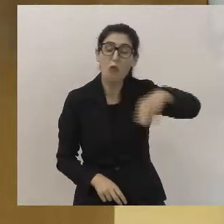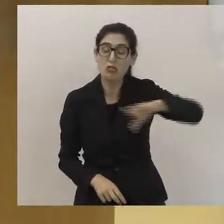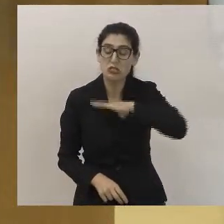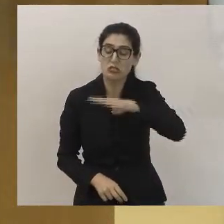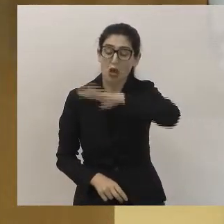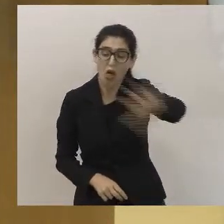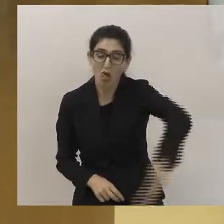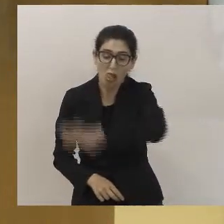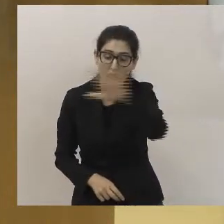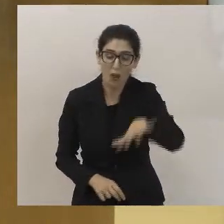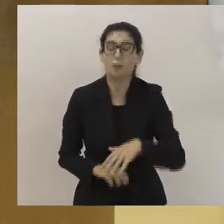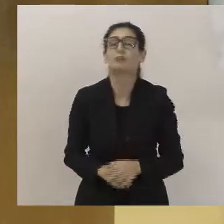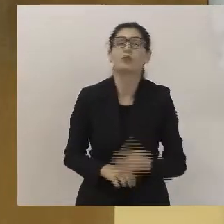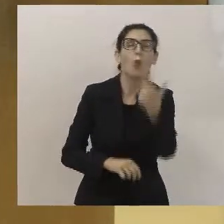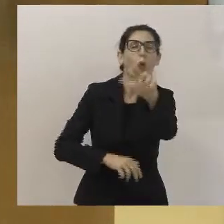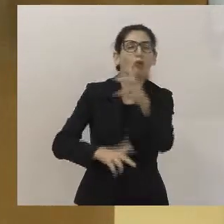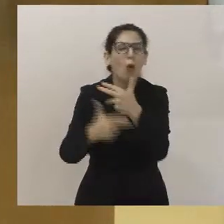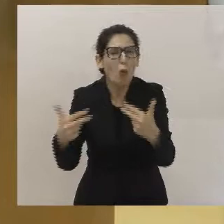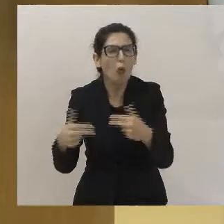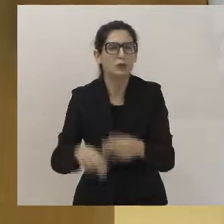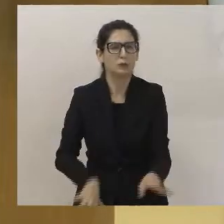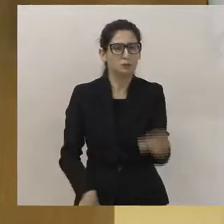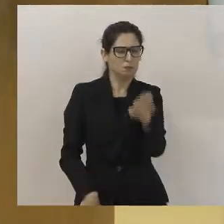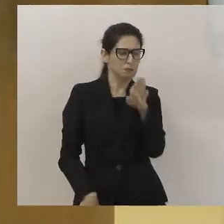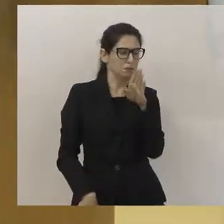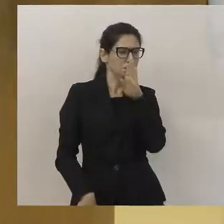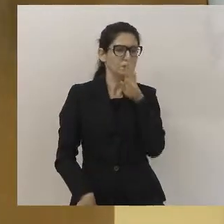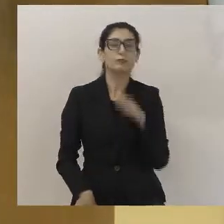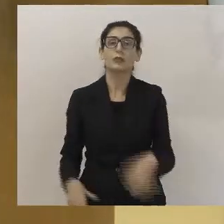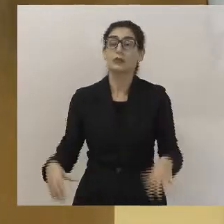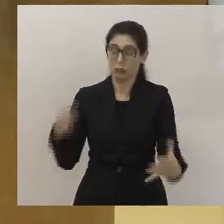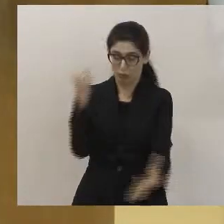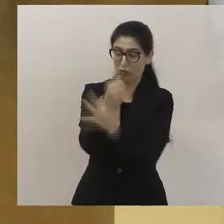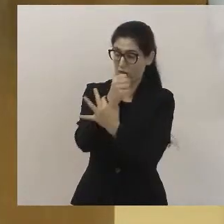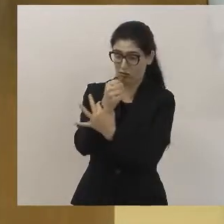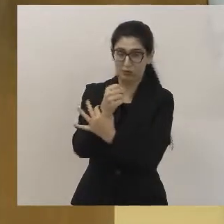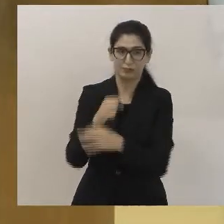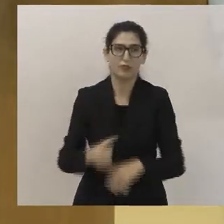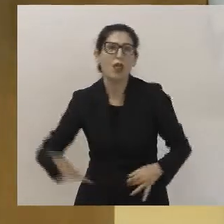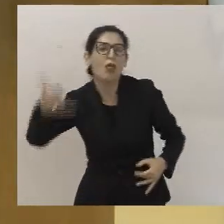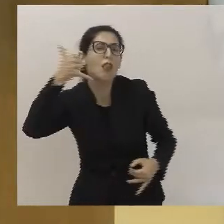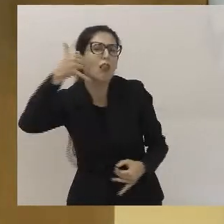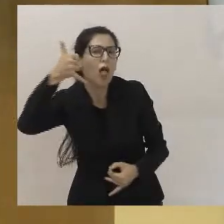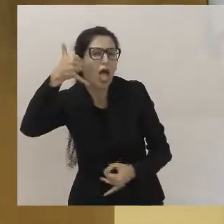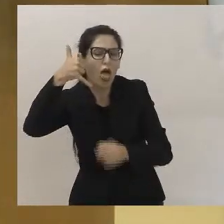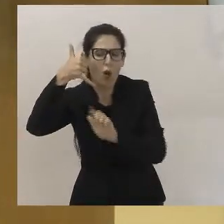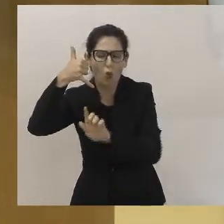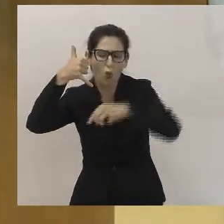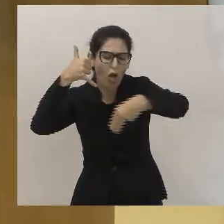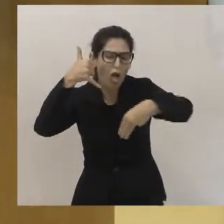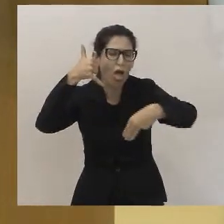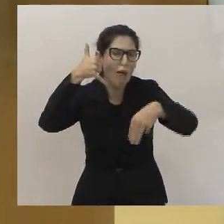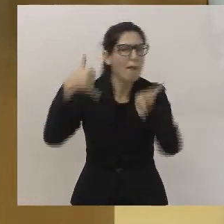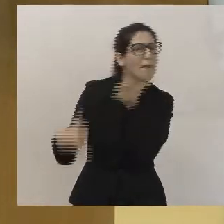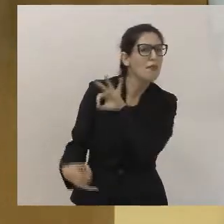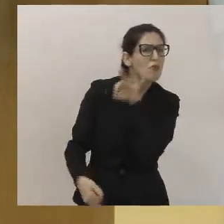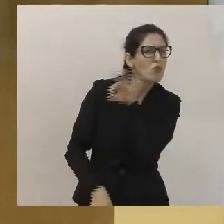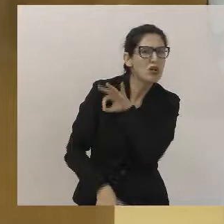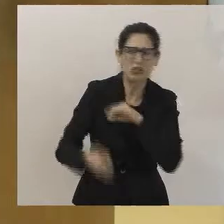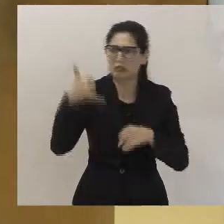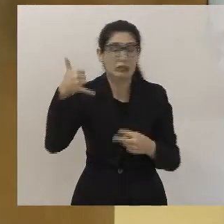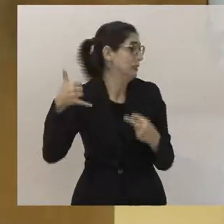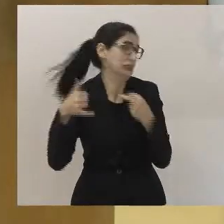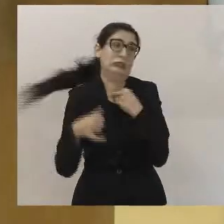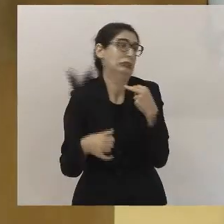outra coisa é a lei do silêncio segurança liga para a guarda municipal a guarda municipal não pode